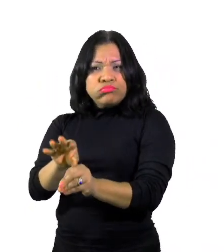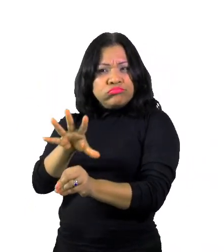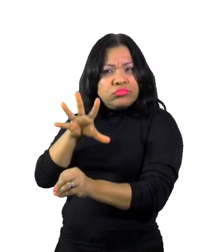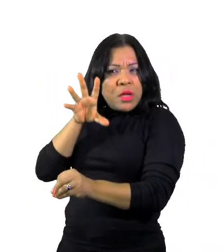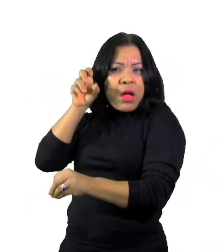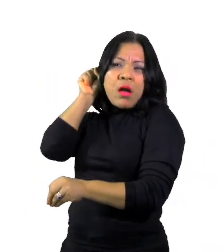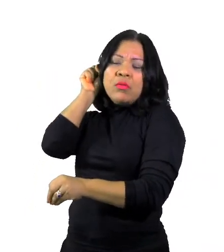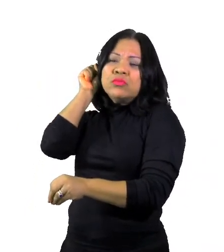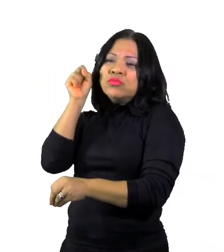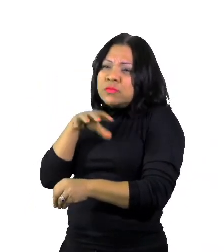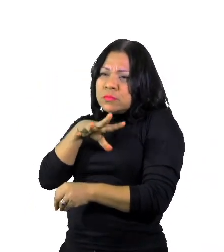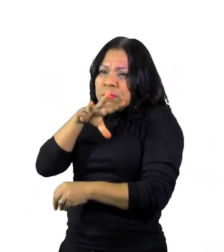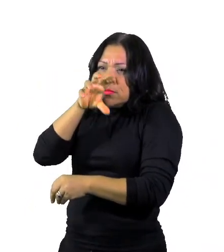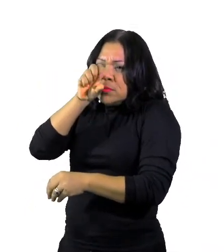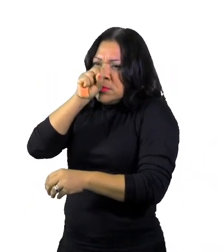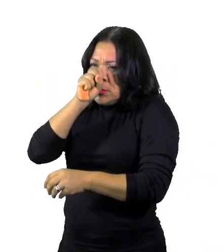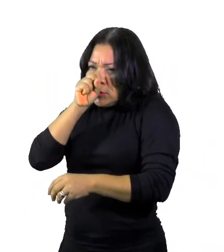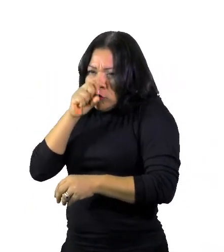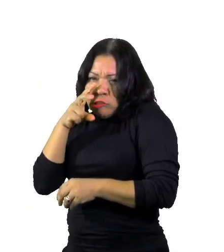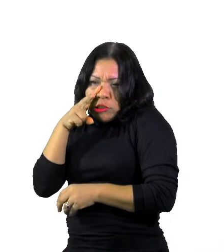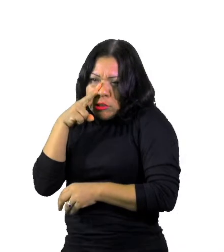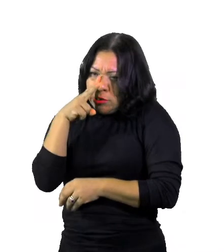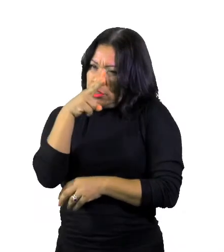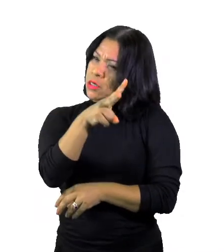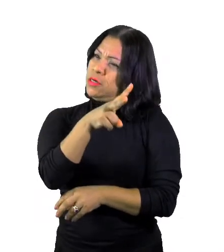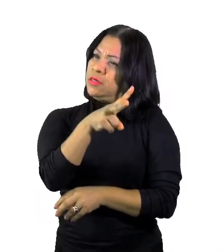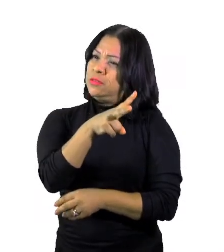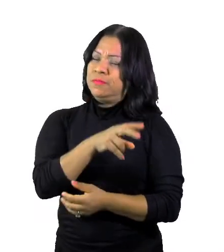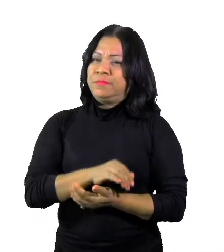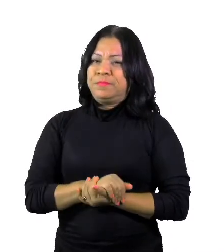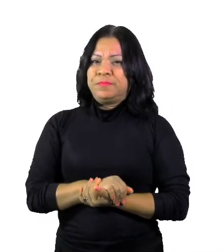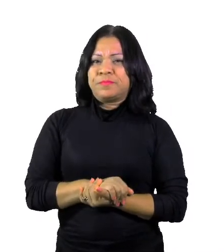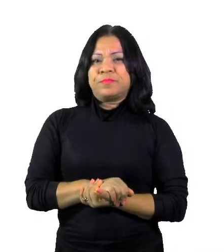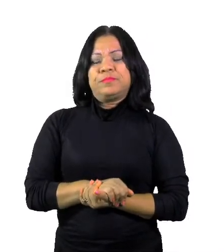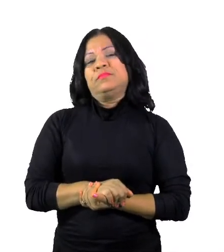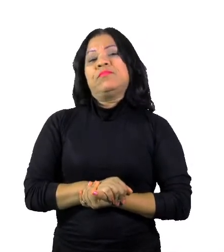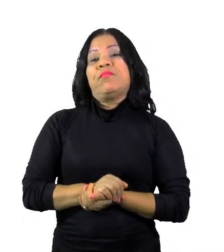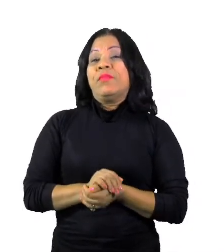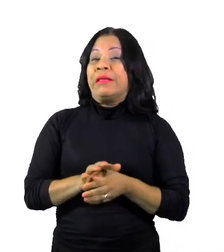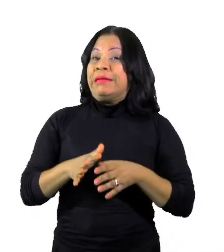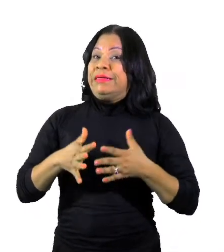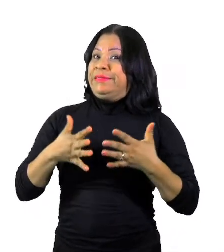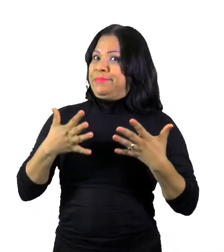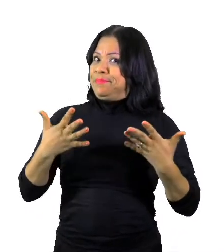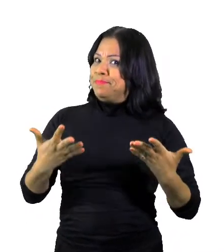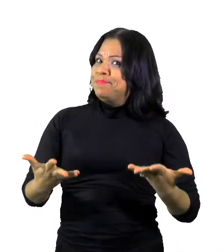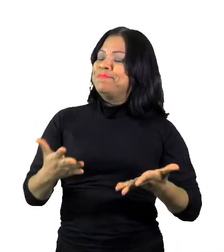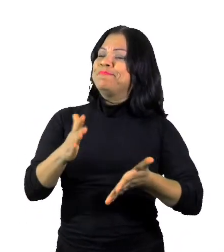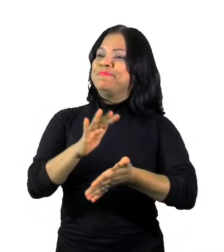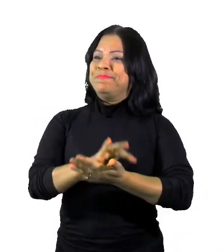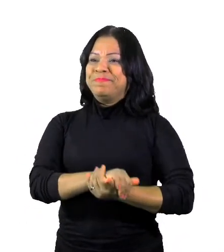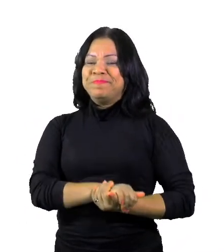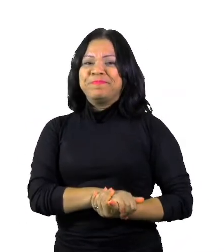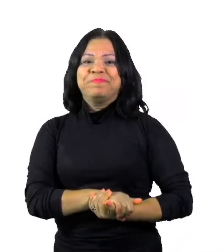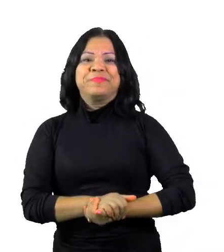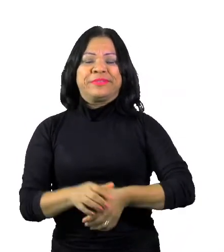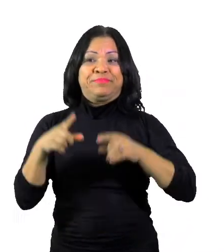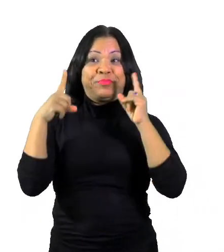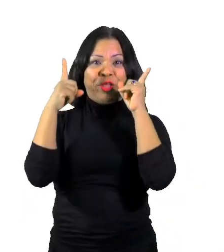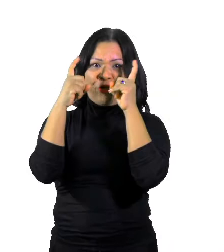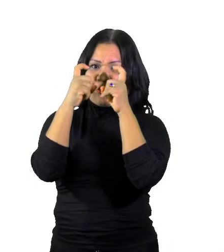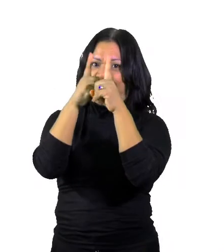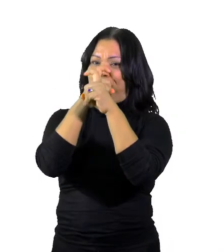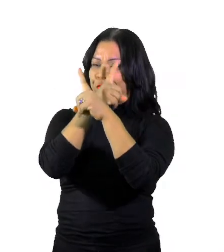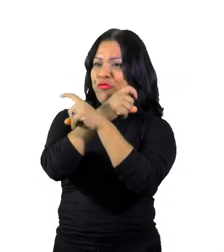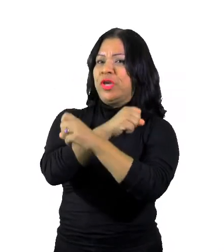olfato aguçados. Tá um pouquinho complicada essa atividade para quem não sabe o